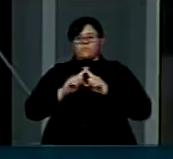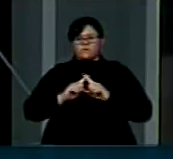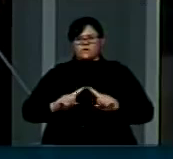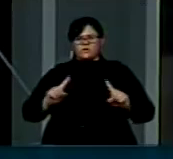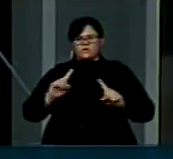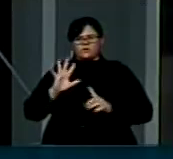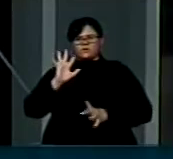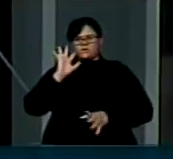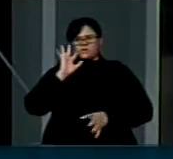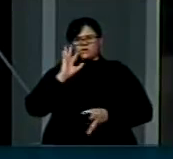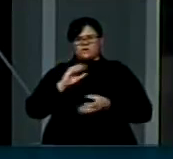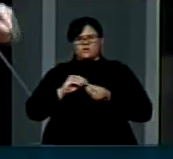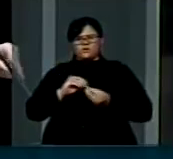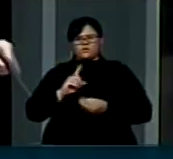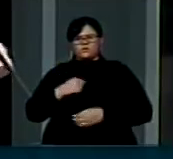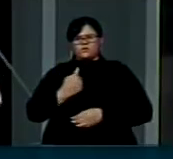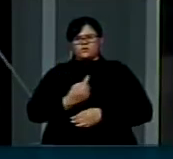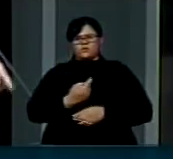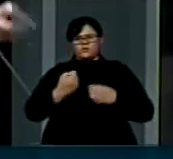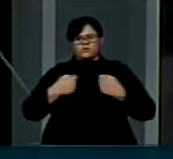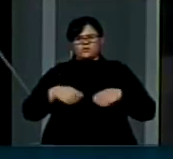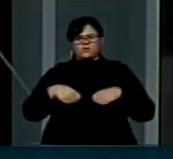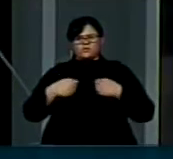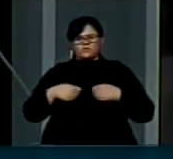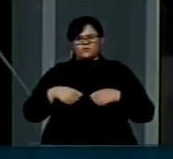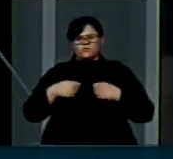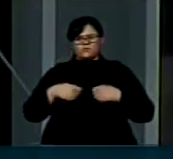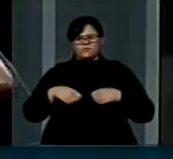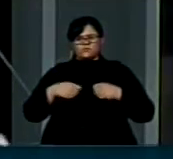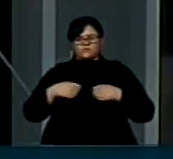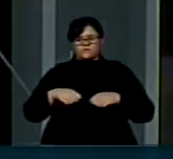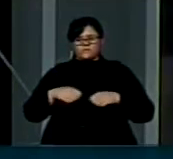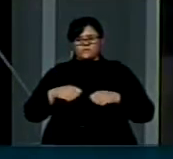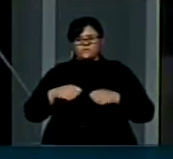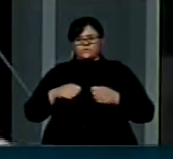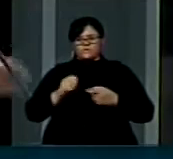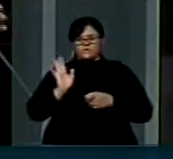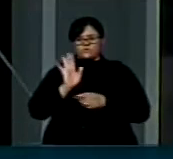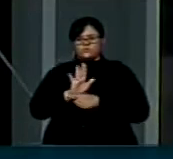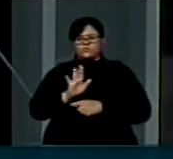entendimento de que nós precisamos investir no ser humano,